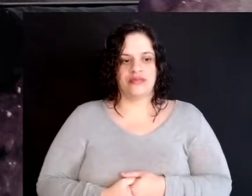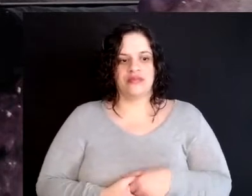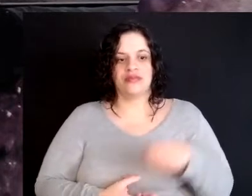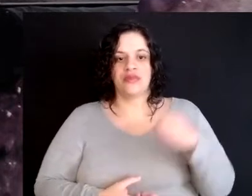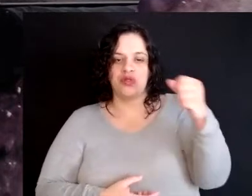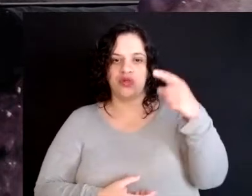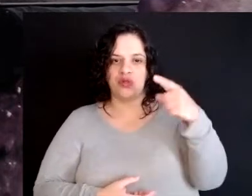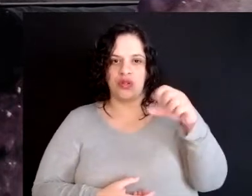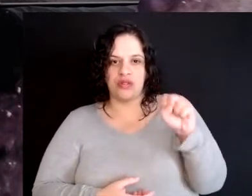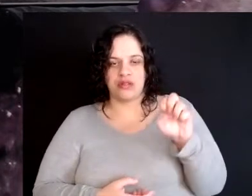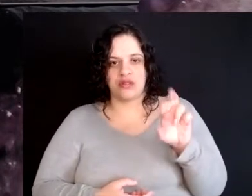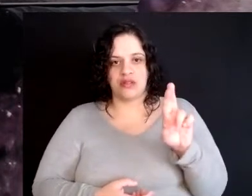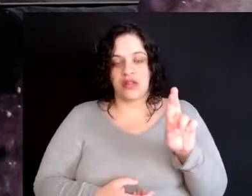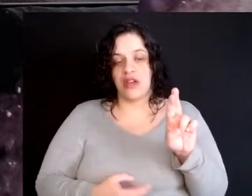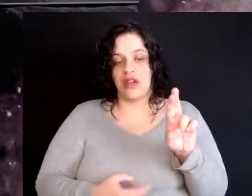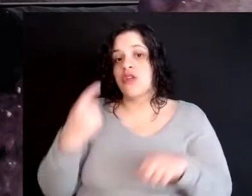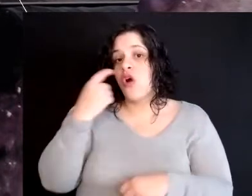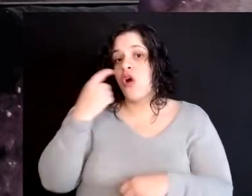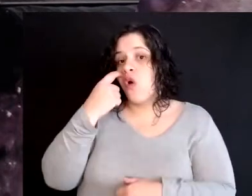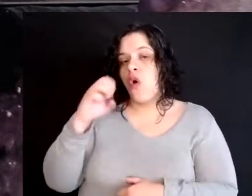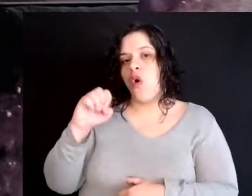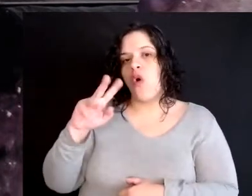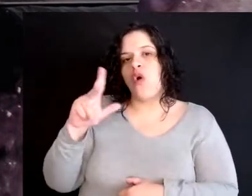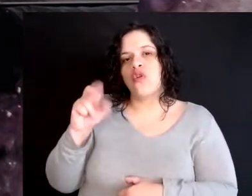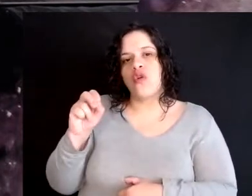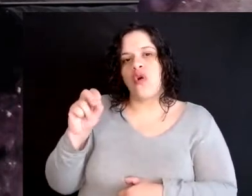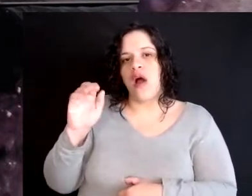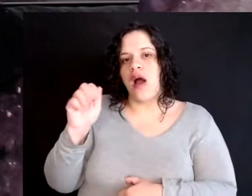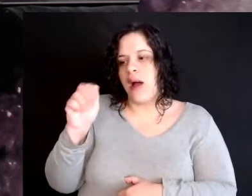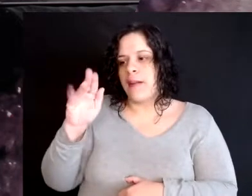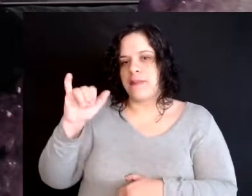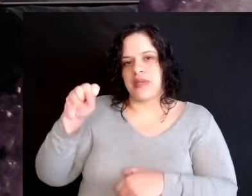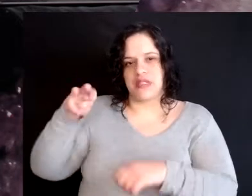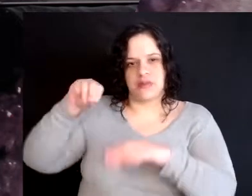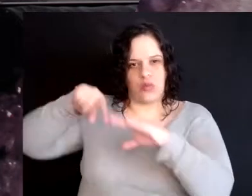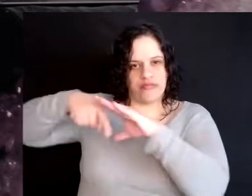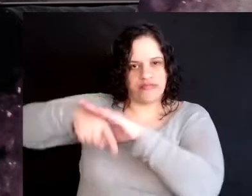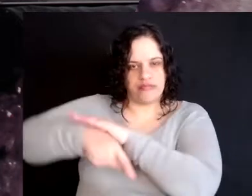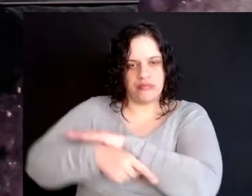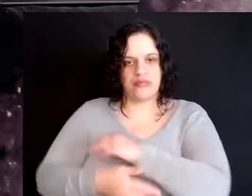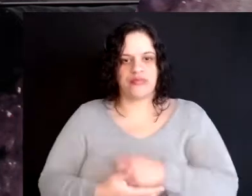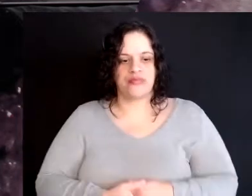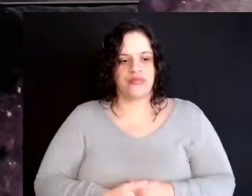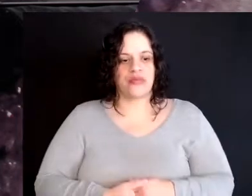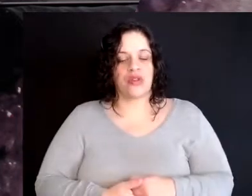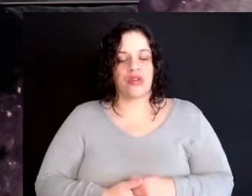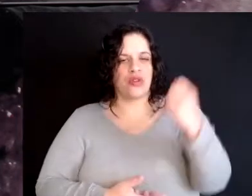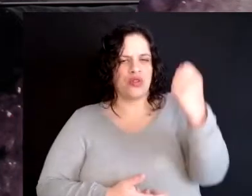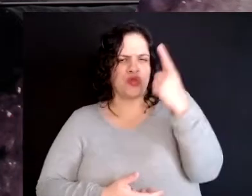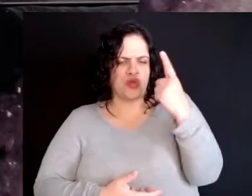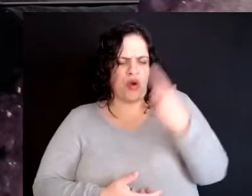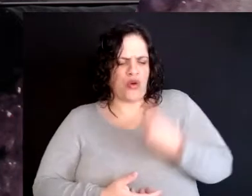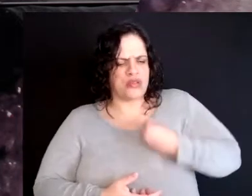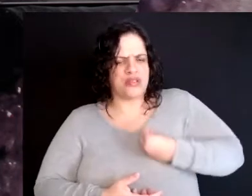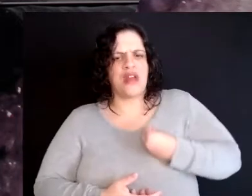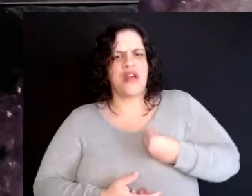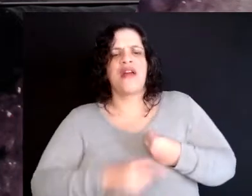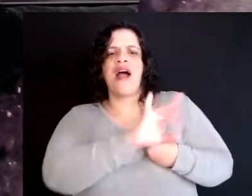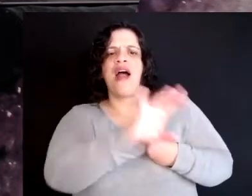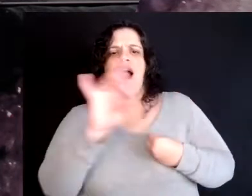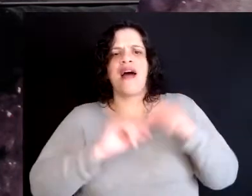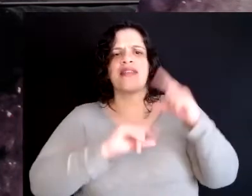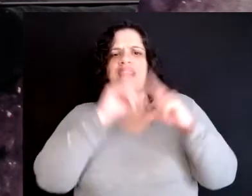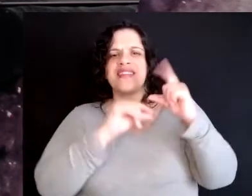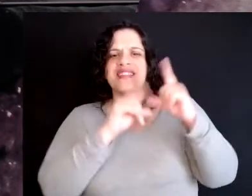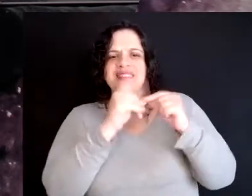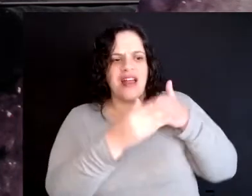Sol Ser e o Olho do Abismo. Enquanto o Sol Ser, né, a estrela guia de cada um,